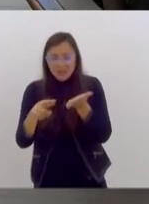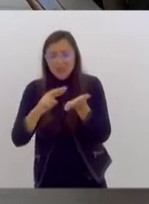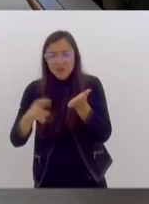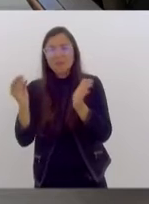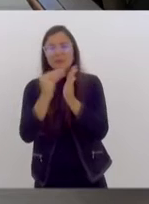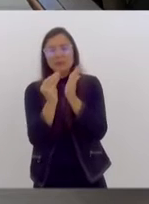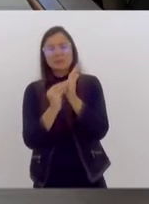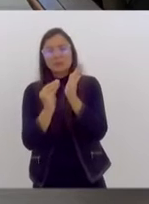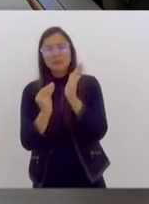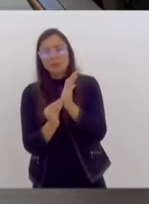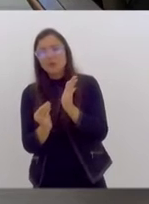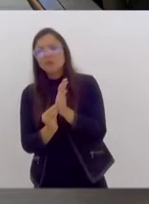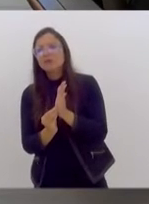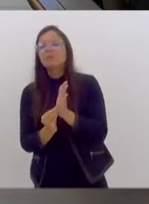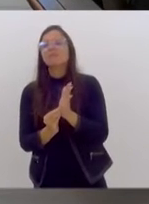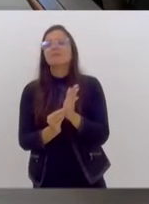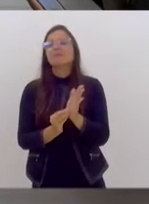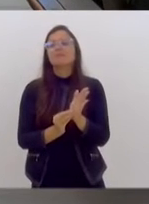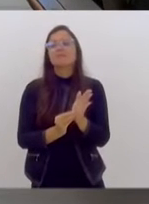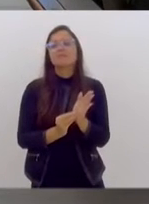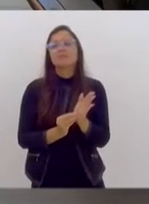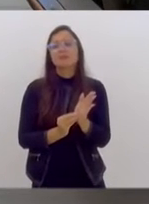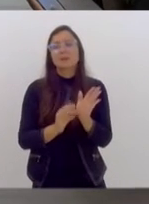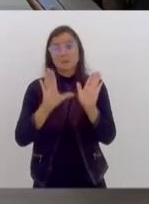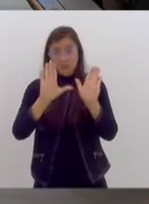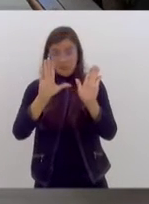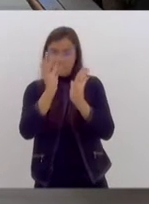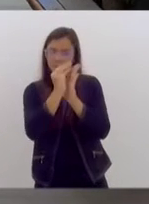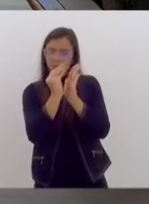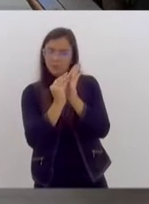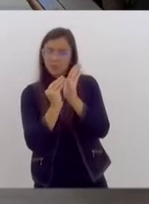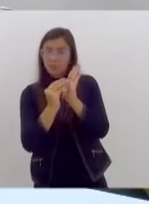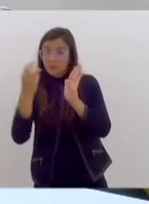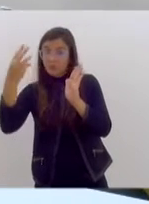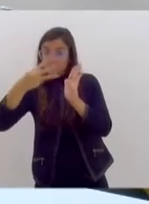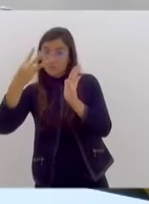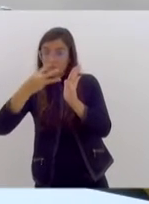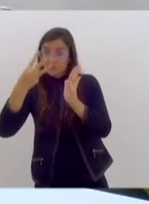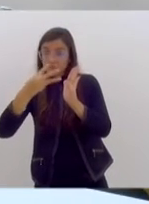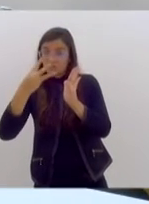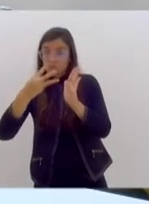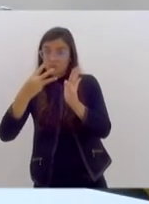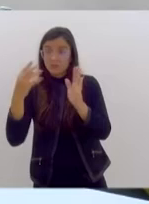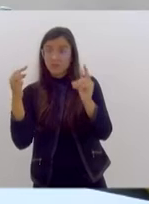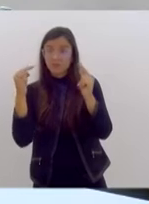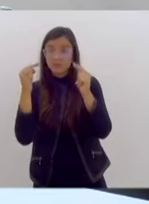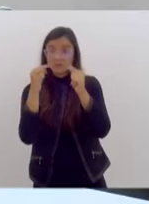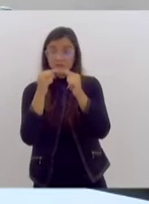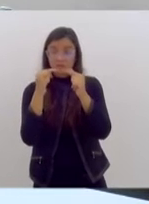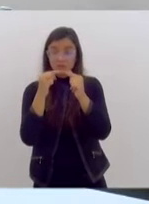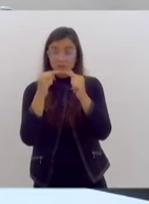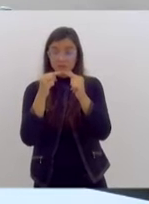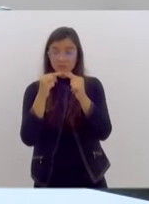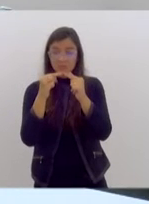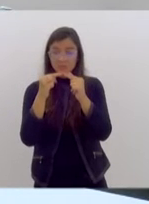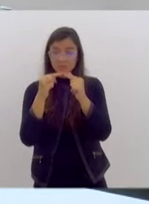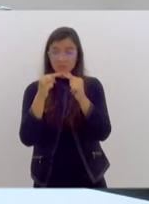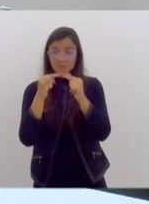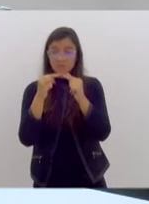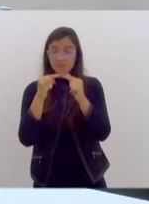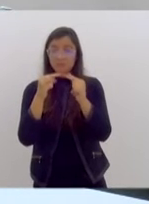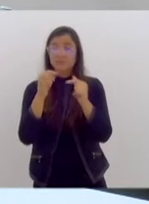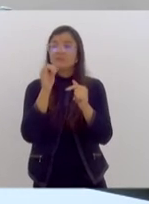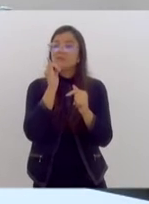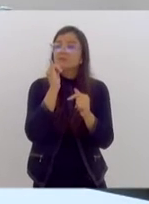que tem recomendações expressa sobre ele na cláusula terceira é aquela cláusula da prorrogação antecipada da